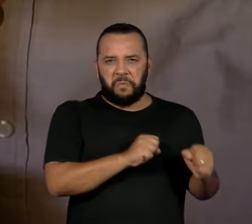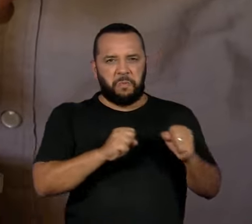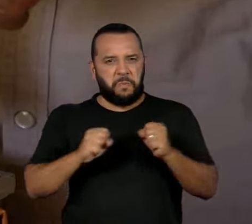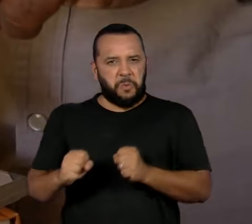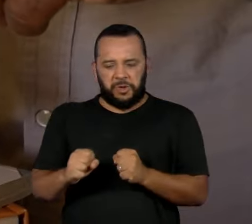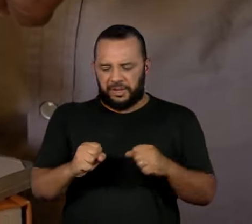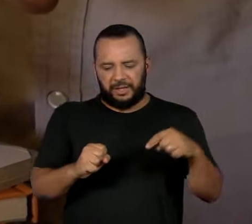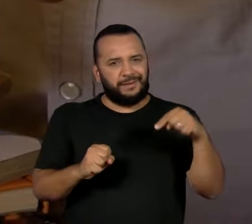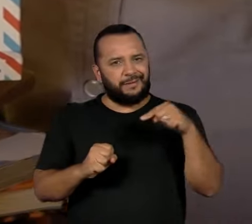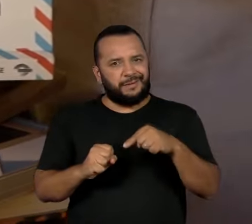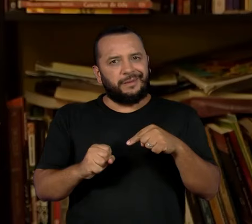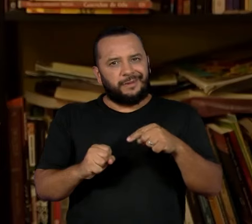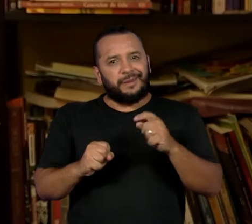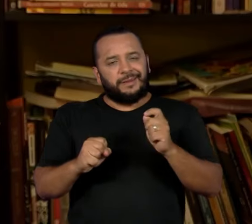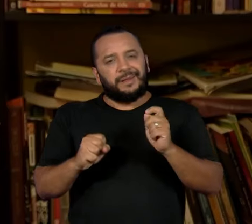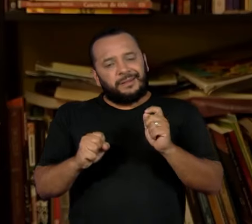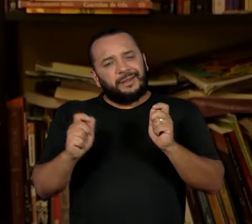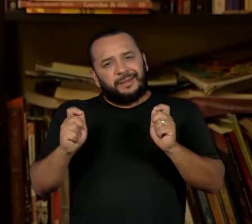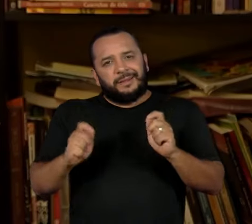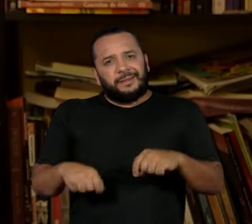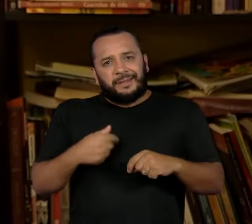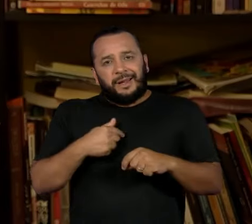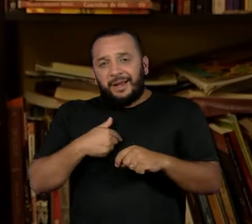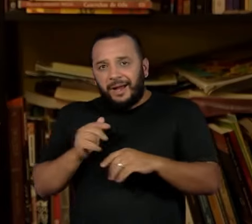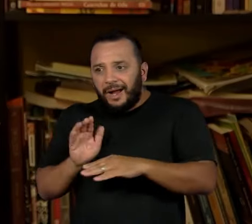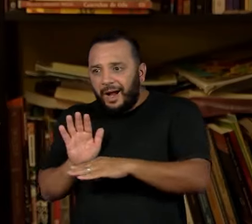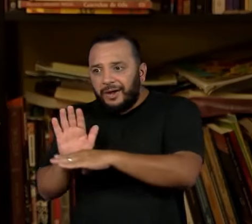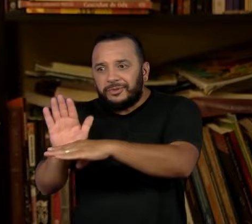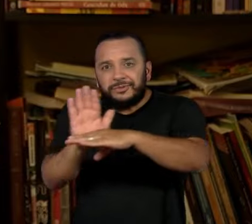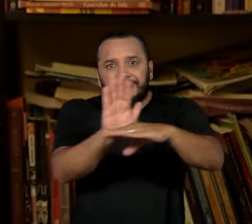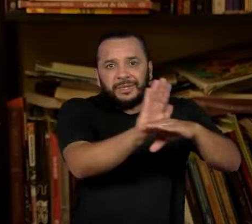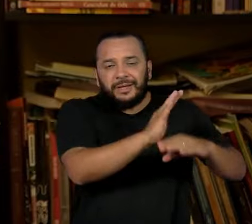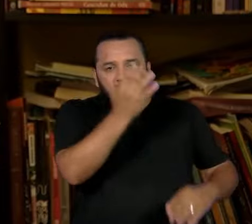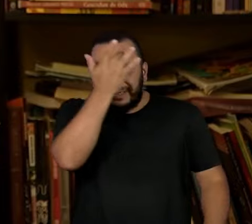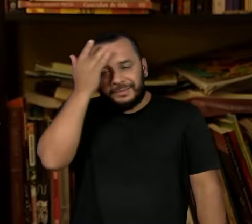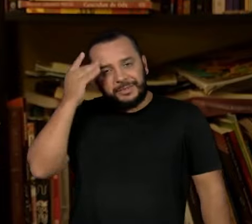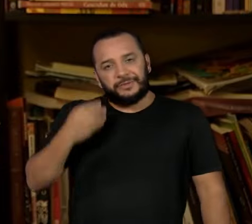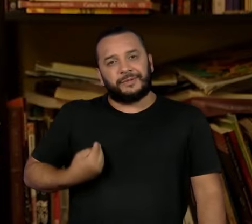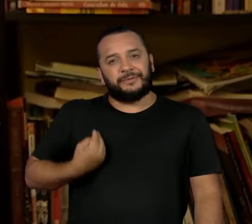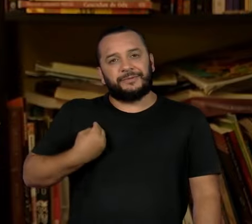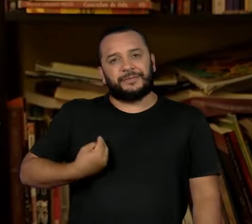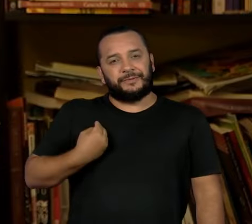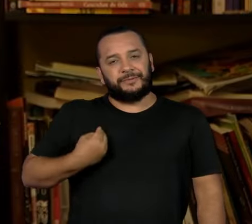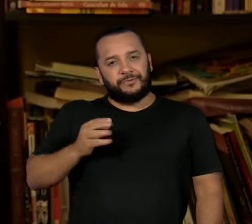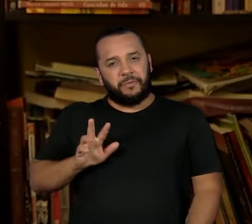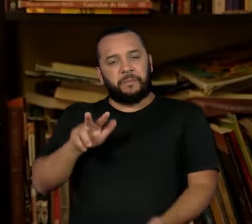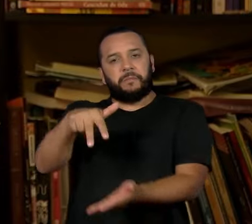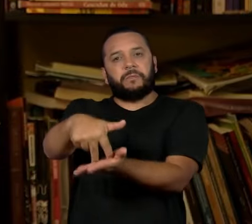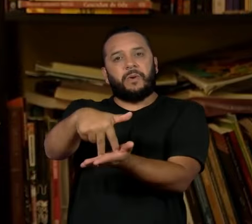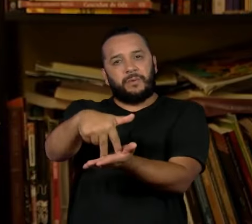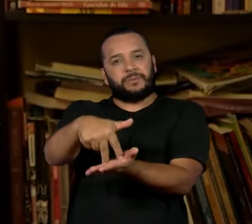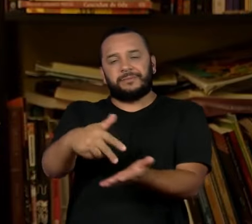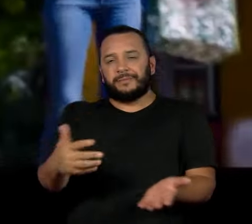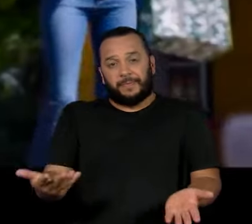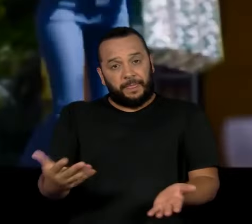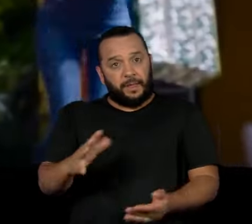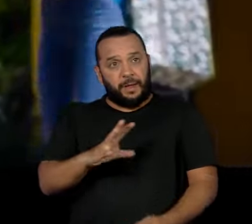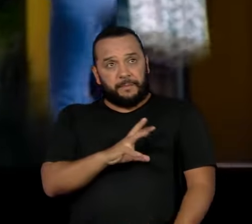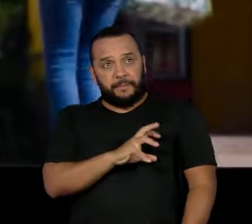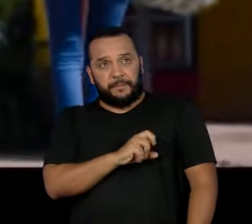restauração do existir. Então, isso talvez seja um ponto de convergência. O amor tem uma espécie de